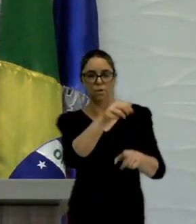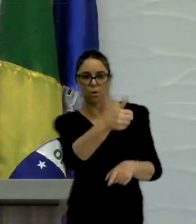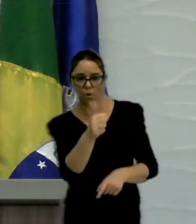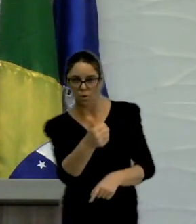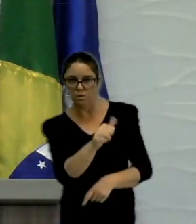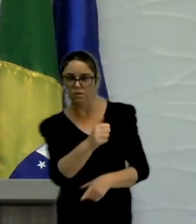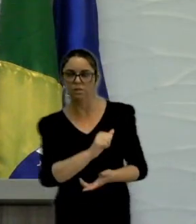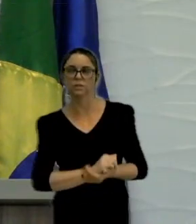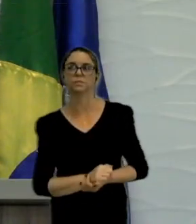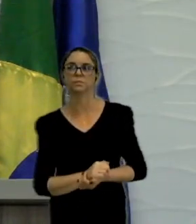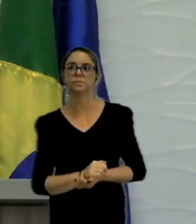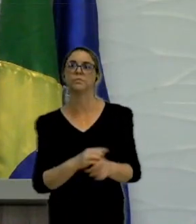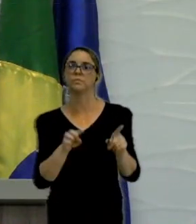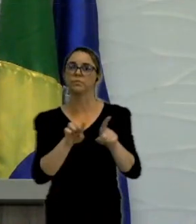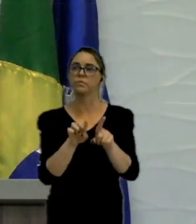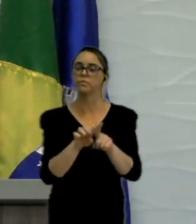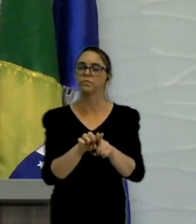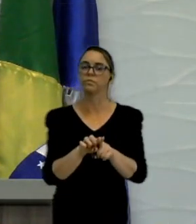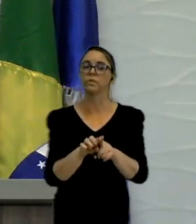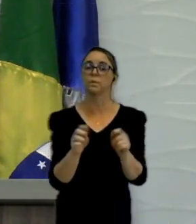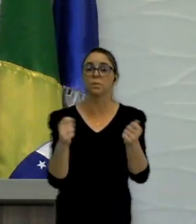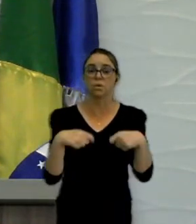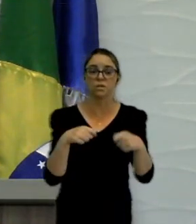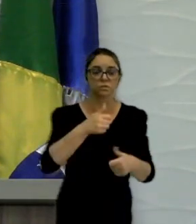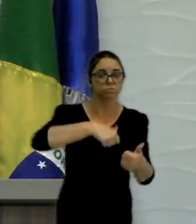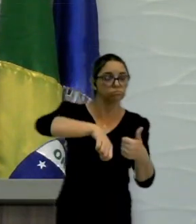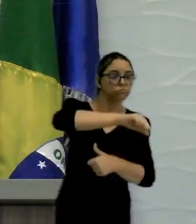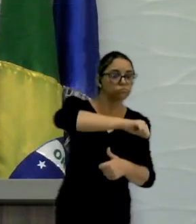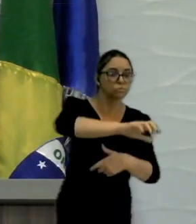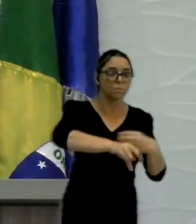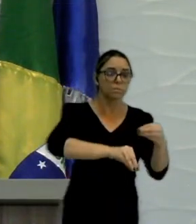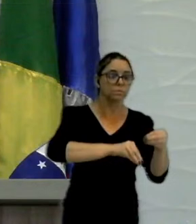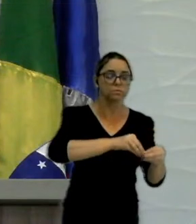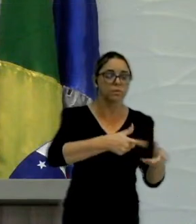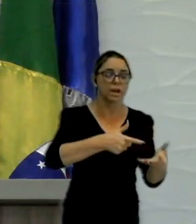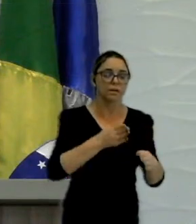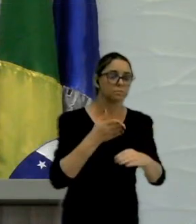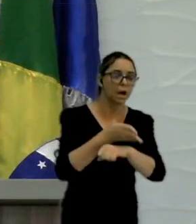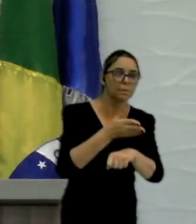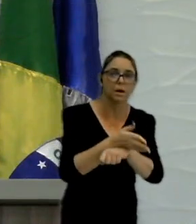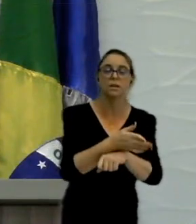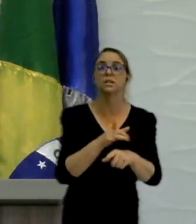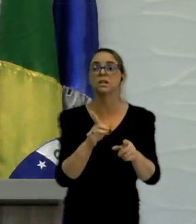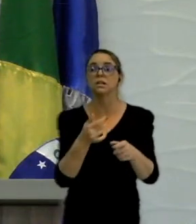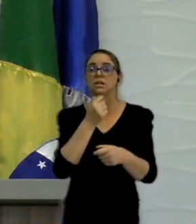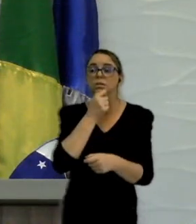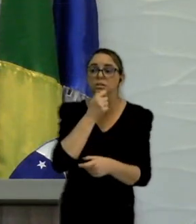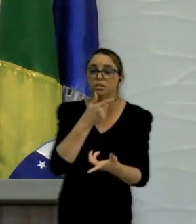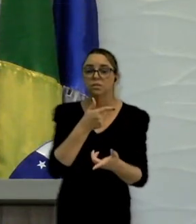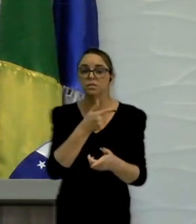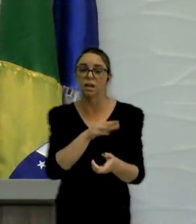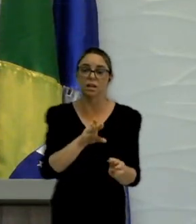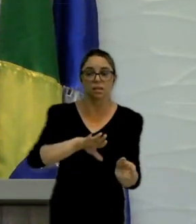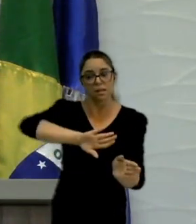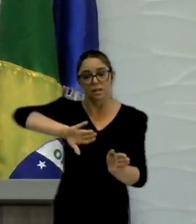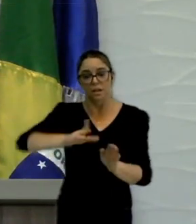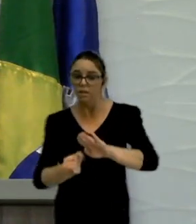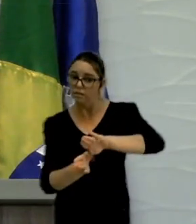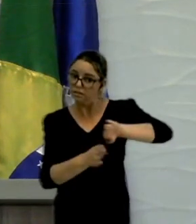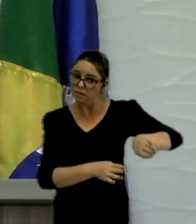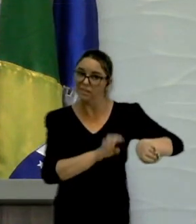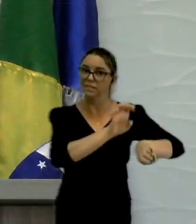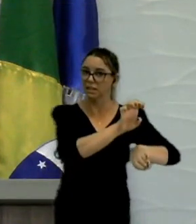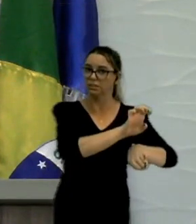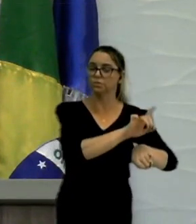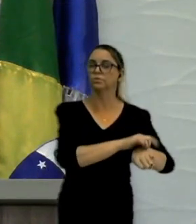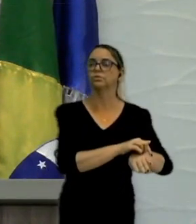e rua 11, bem como que proceda com a recuperação dos acessos enquanto a pavimentação não ocorre, do lado esquerdo das ruas Hugo Leonardo Costa